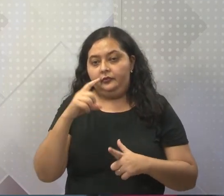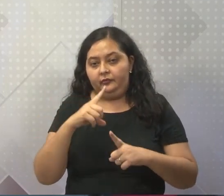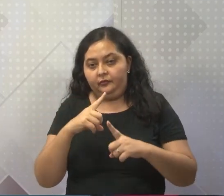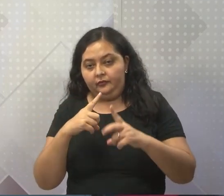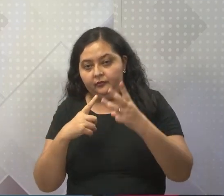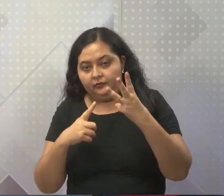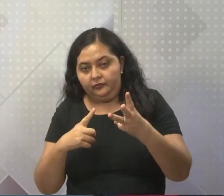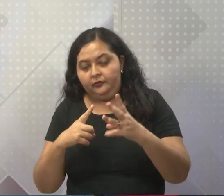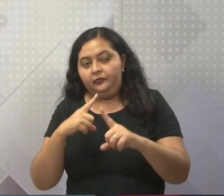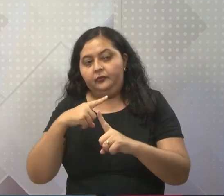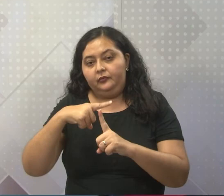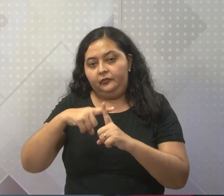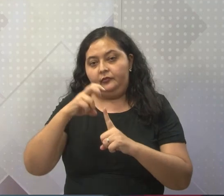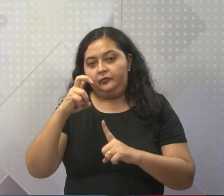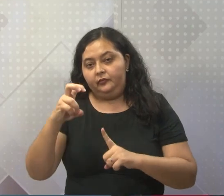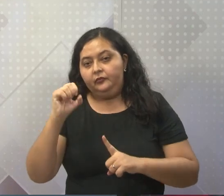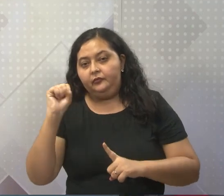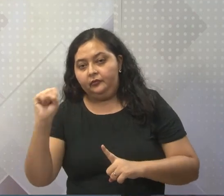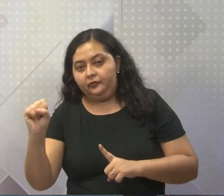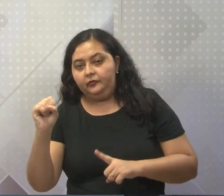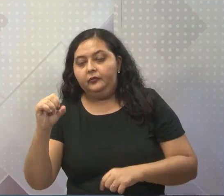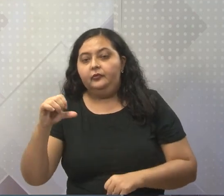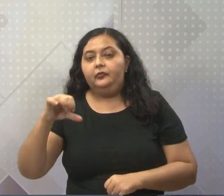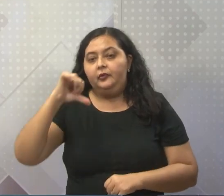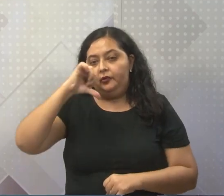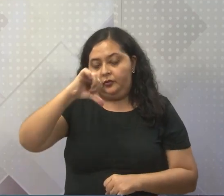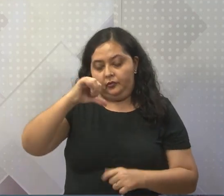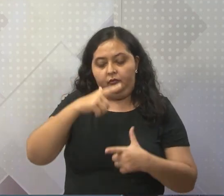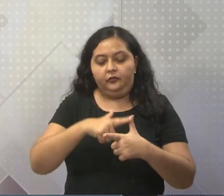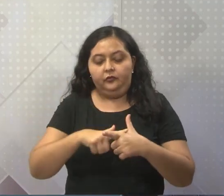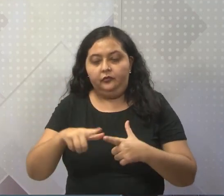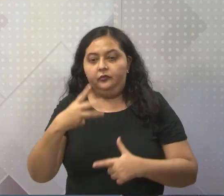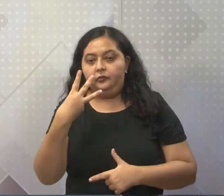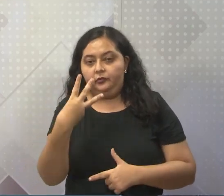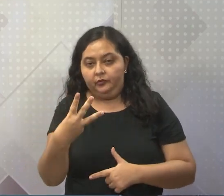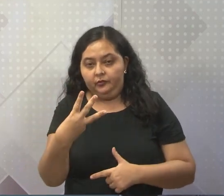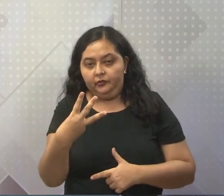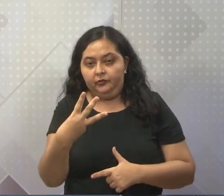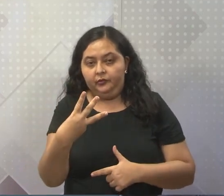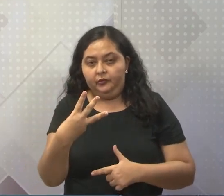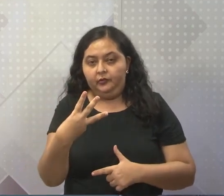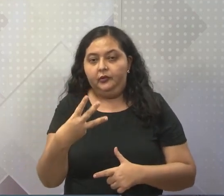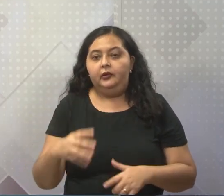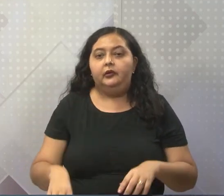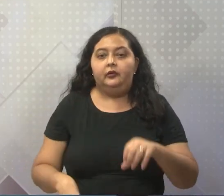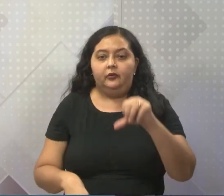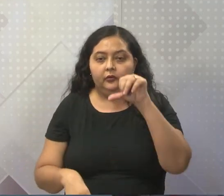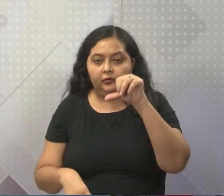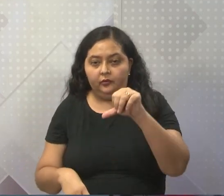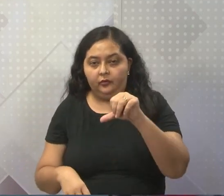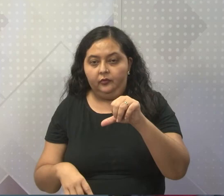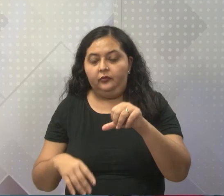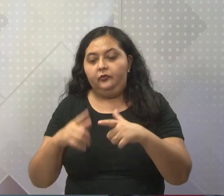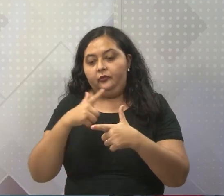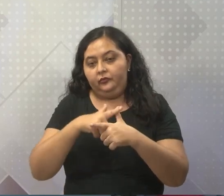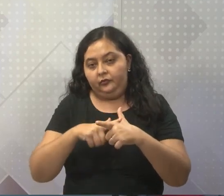9. A gente sabe que 9 é divisível por 3. Então, a gente consegue dividir os dois por